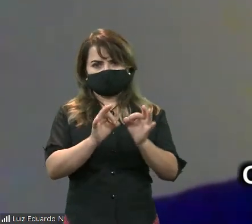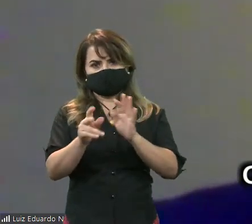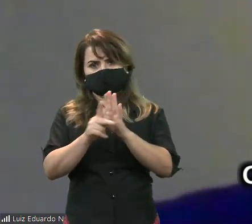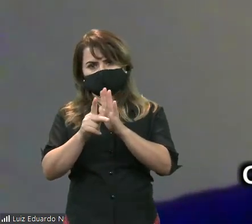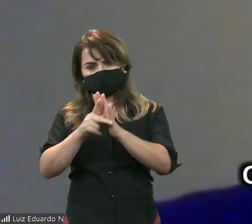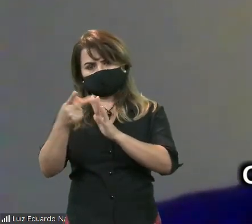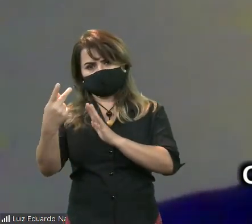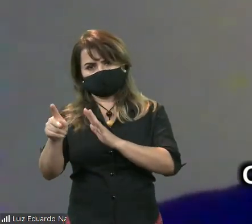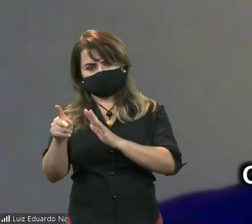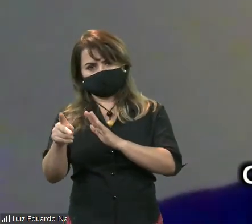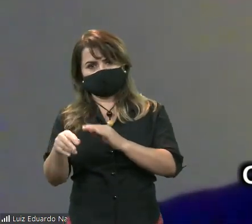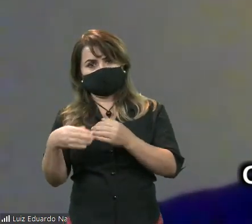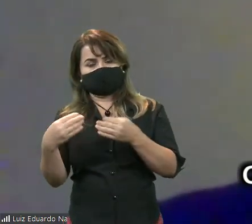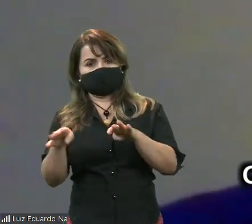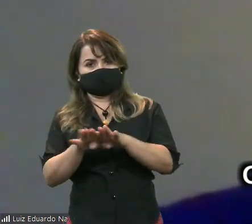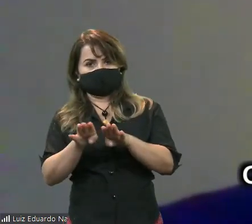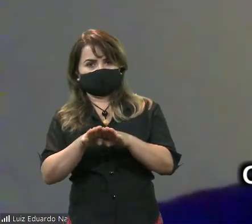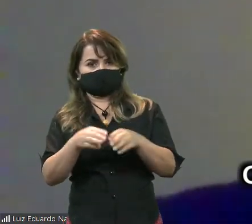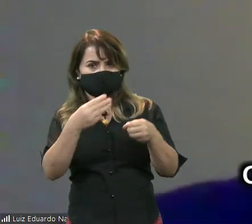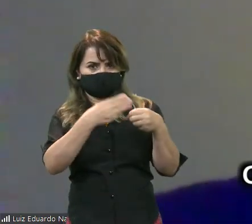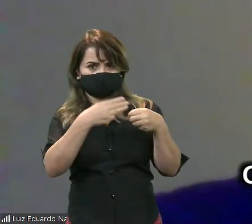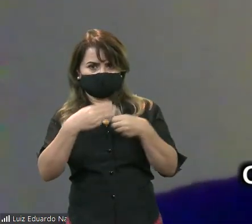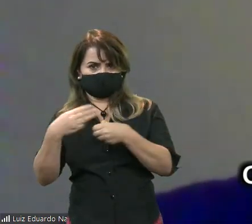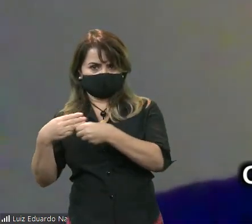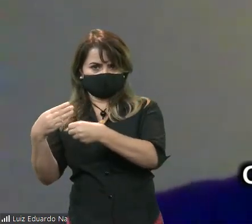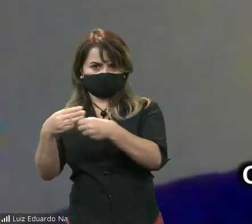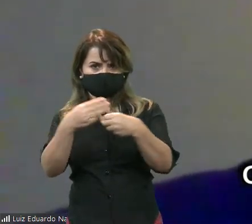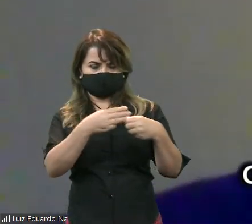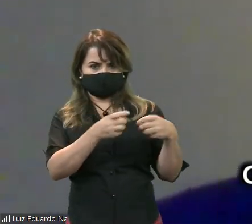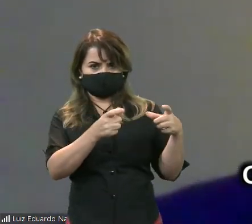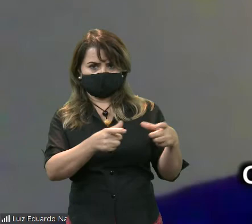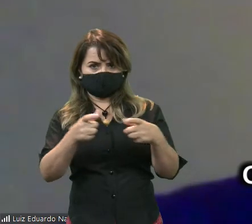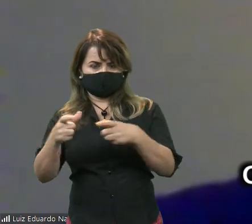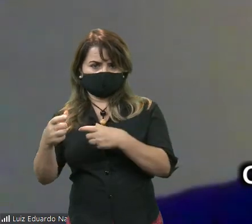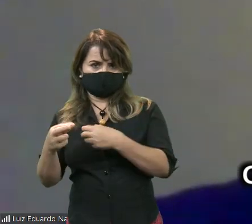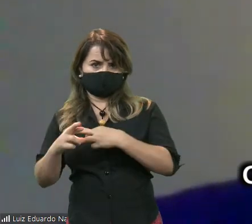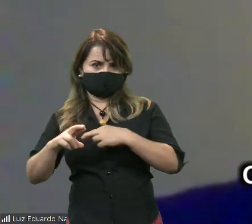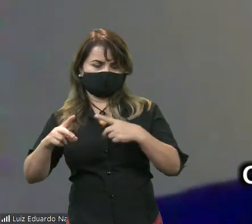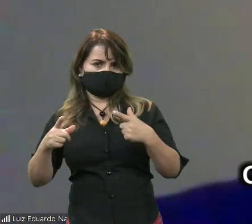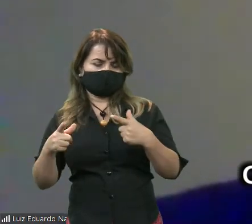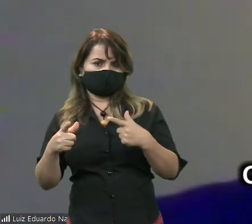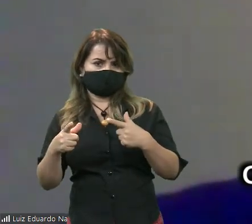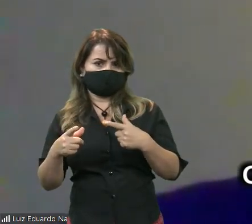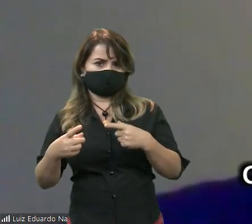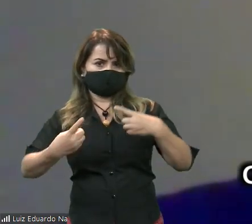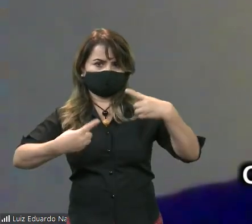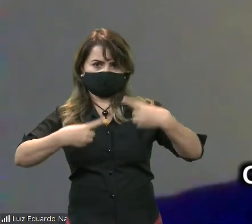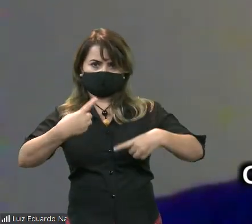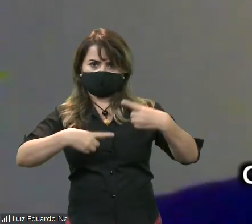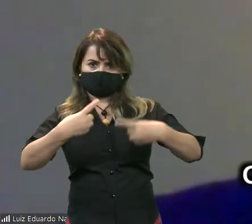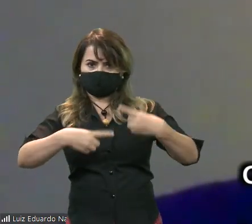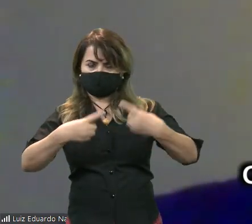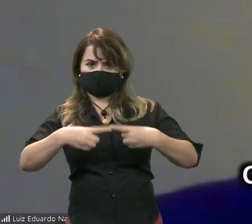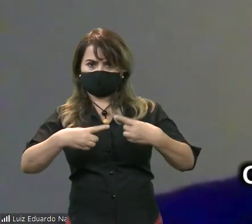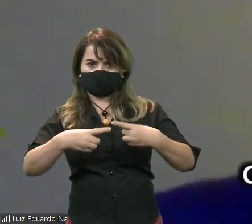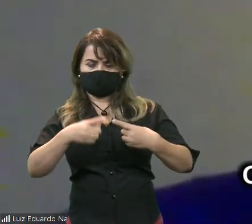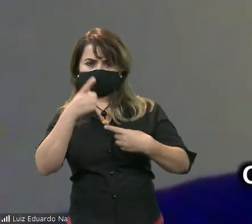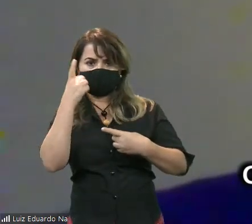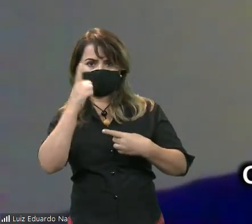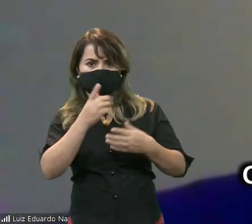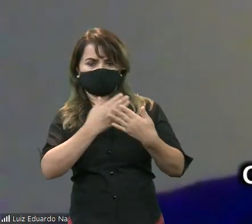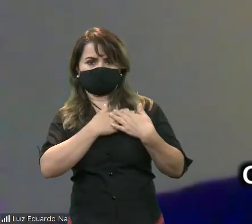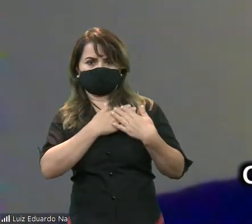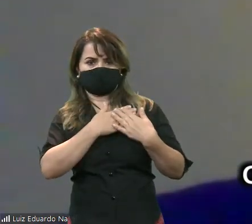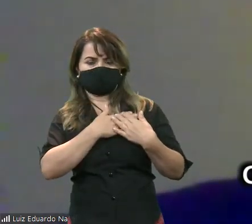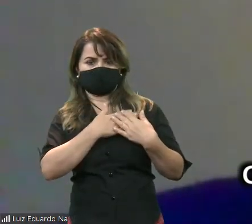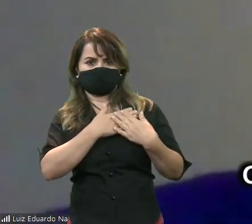município, com a sua força política, digamos assim, se encarregue de